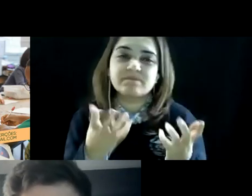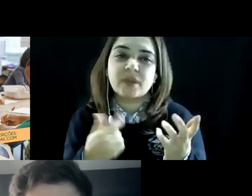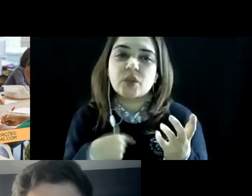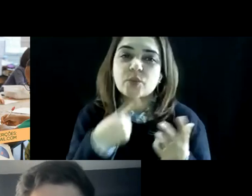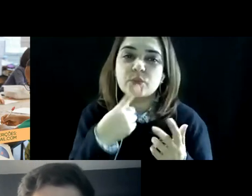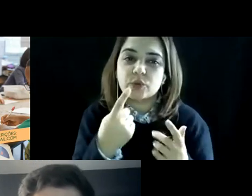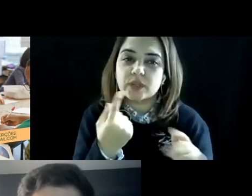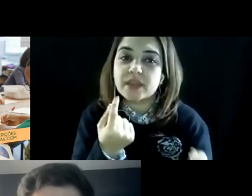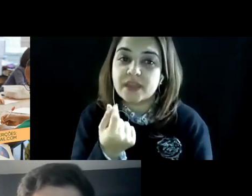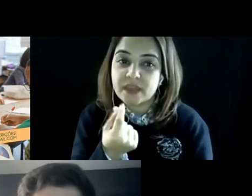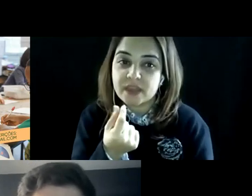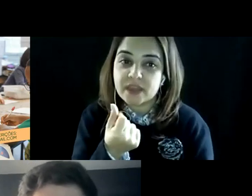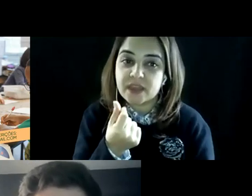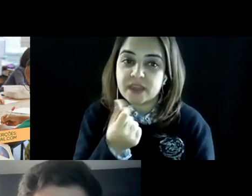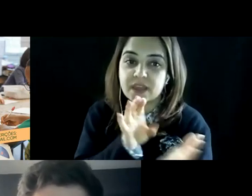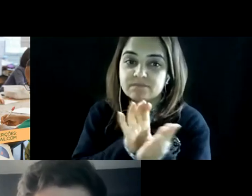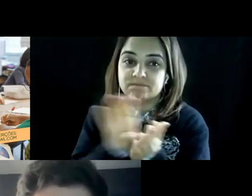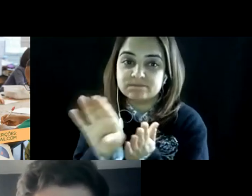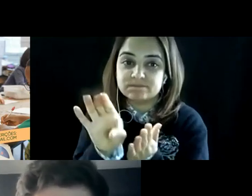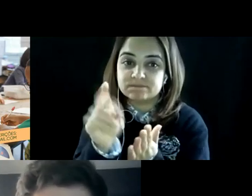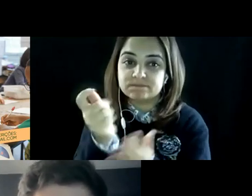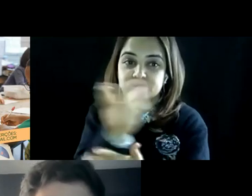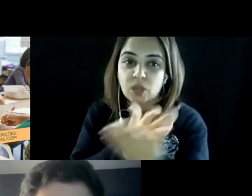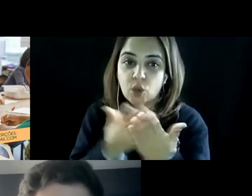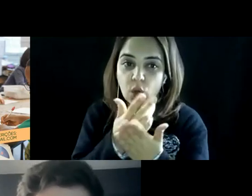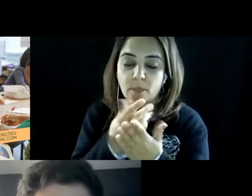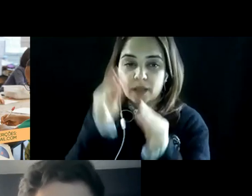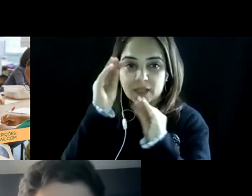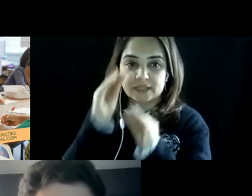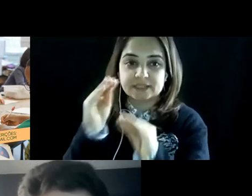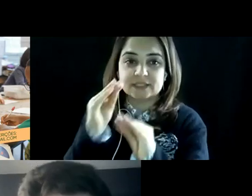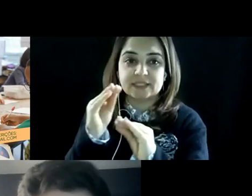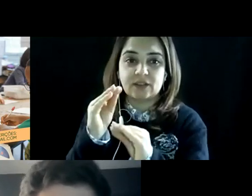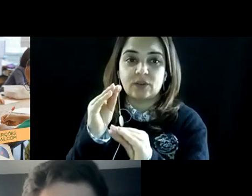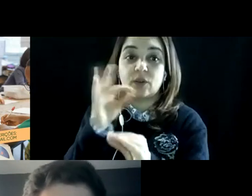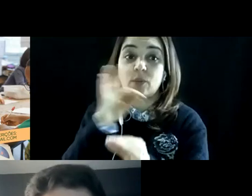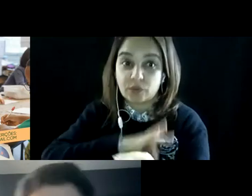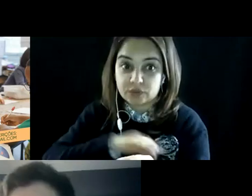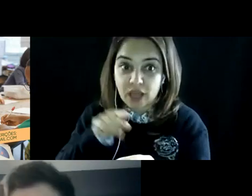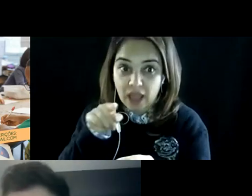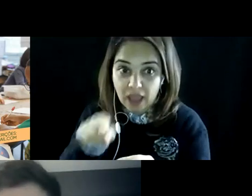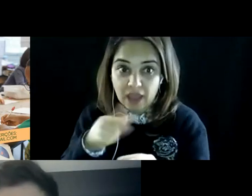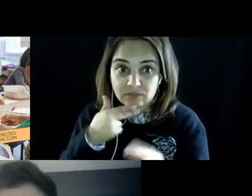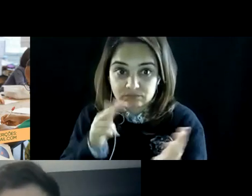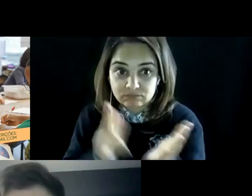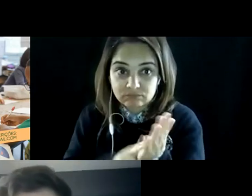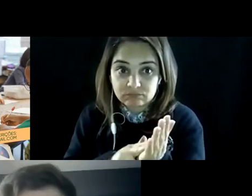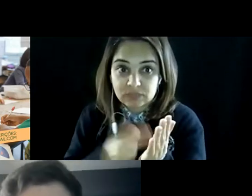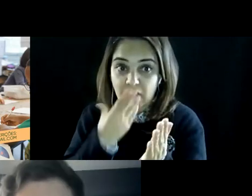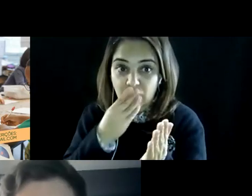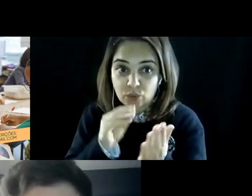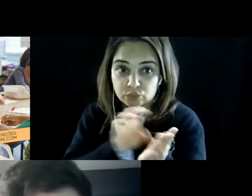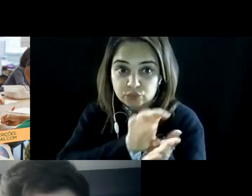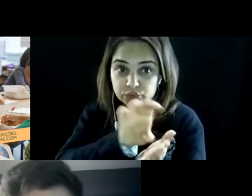dinheiro que é canalizado de fundos europeus para o financiamento do ensino profissional é investido nestes alunos ou é investido no colégio